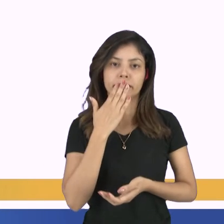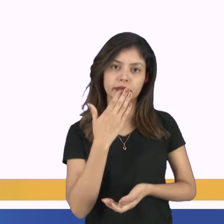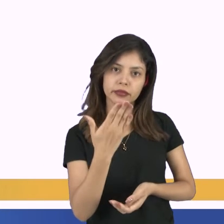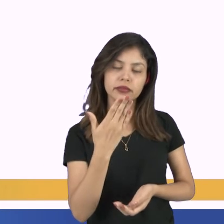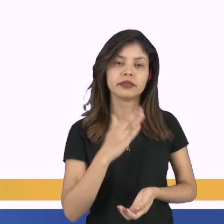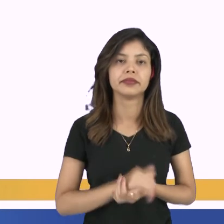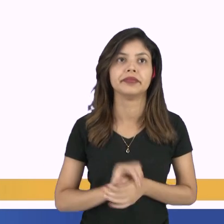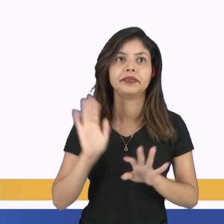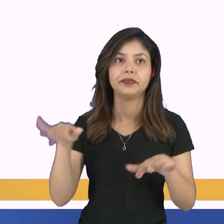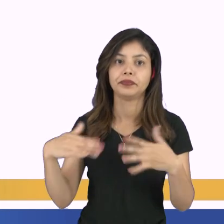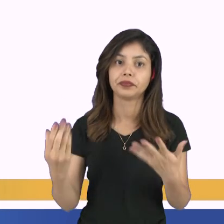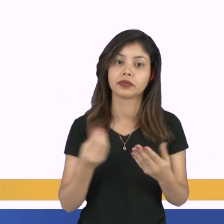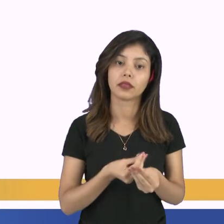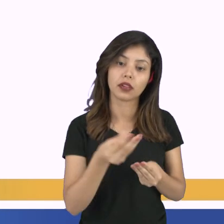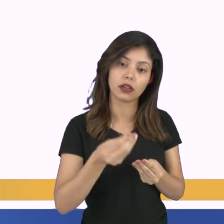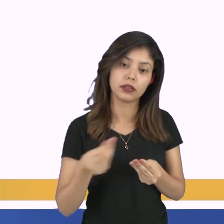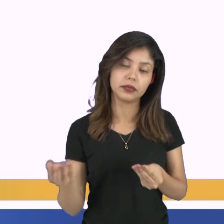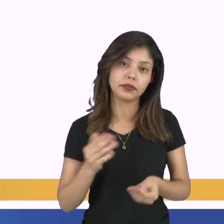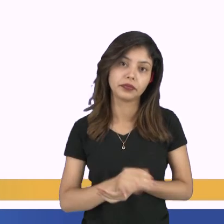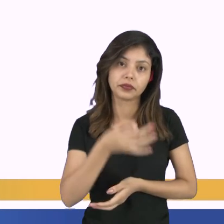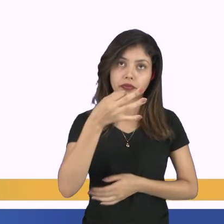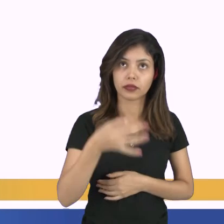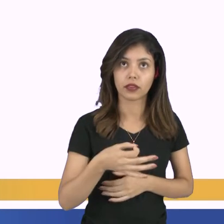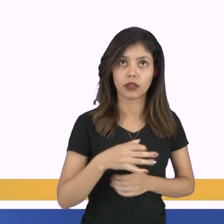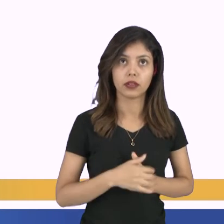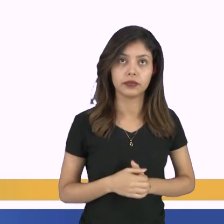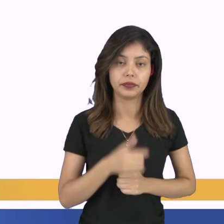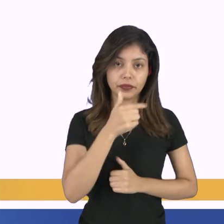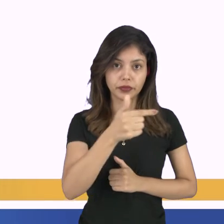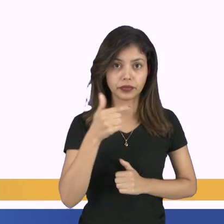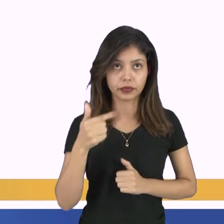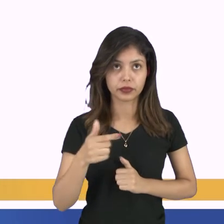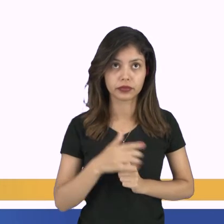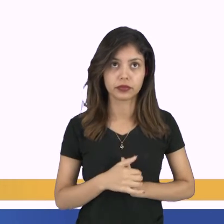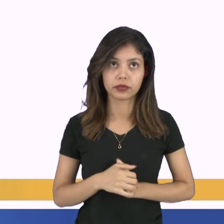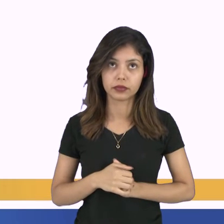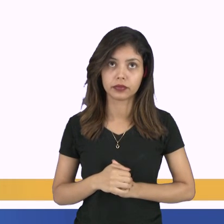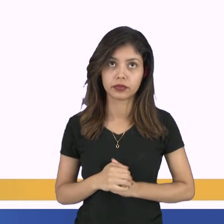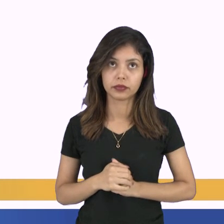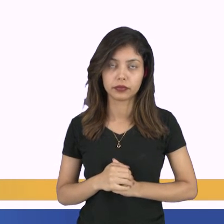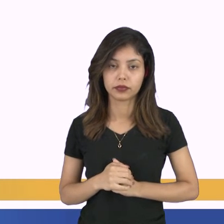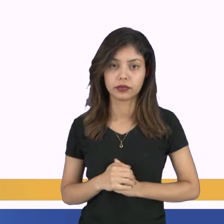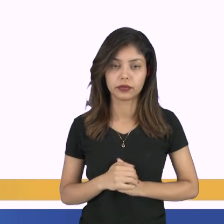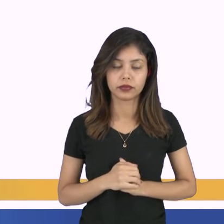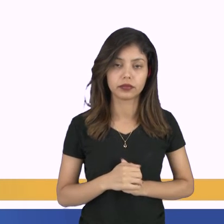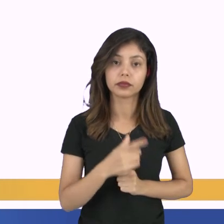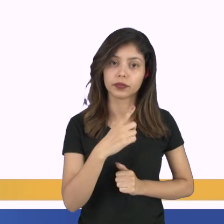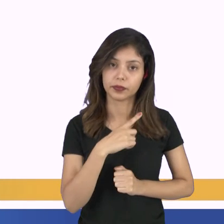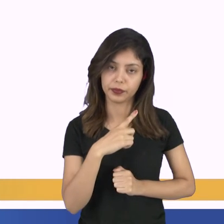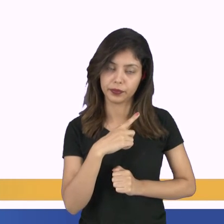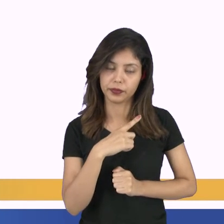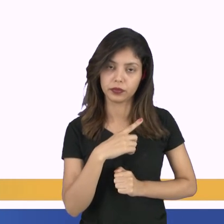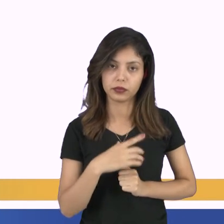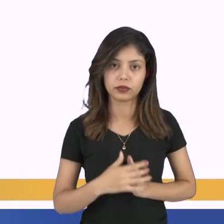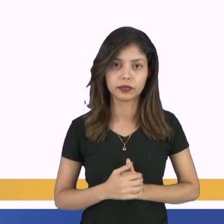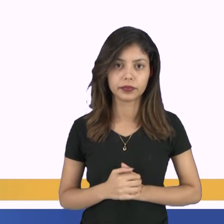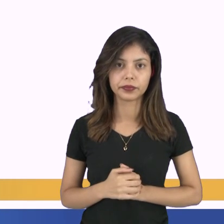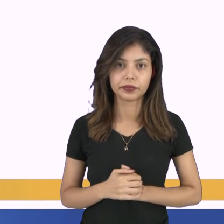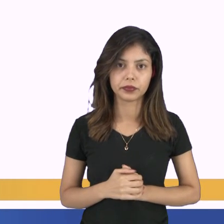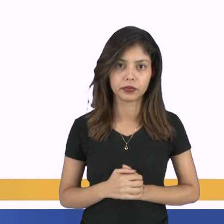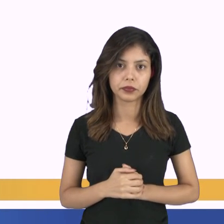gente identificar qual é a distribuição correta dos 22 elétrons que esse elemento químico ele